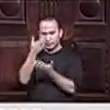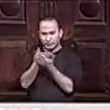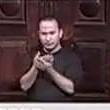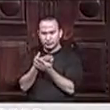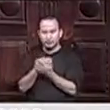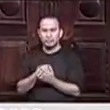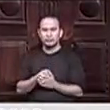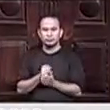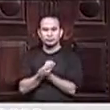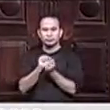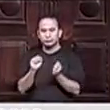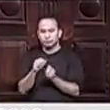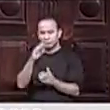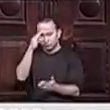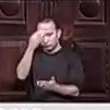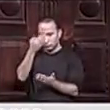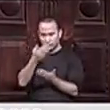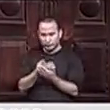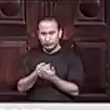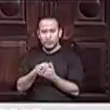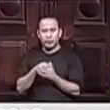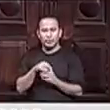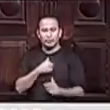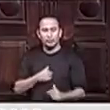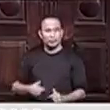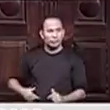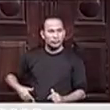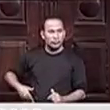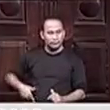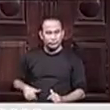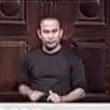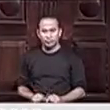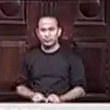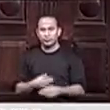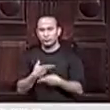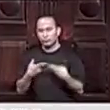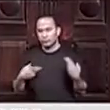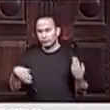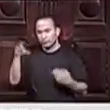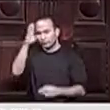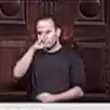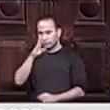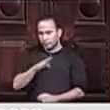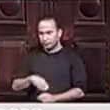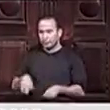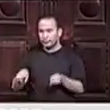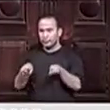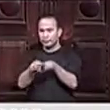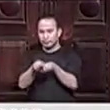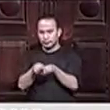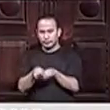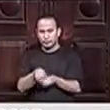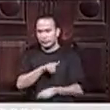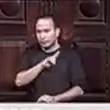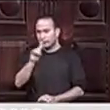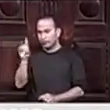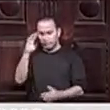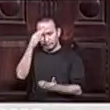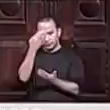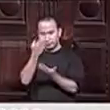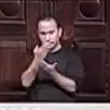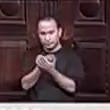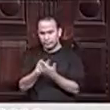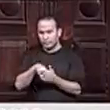possível confiar a esse governo a condução das coisas do Brasil e também não acreditar e